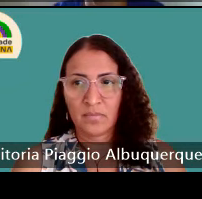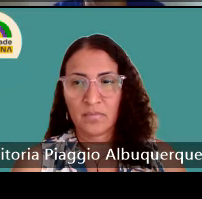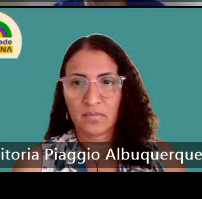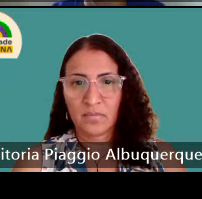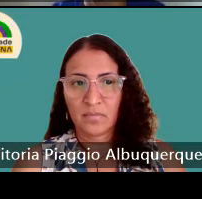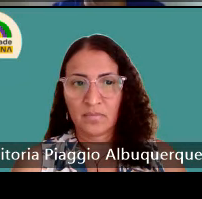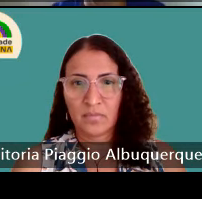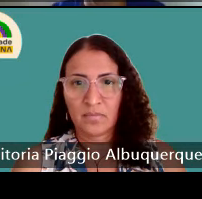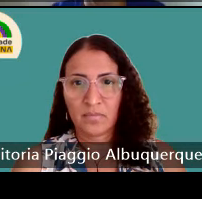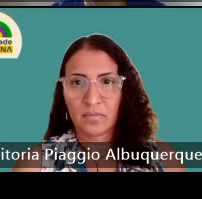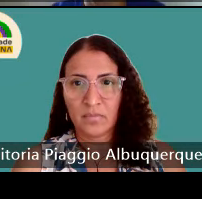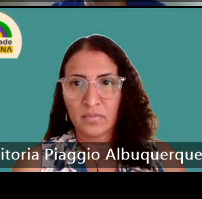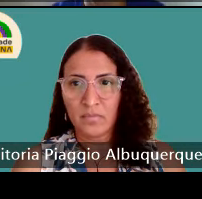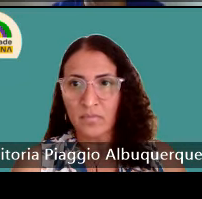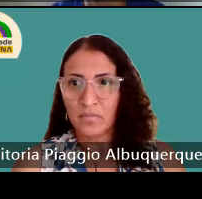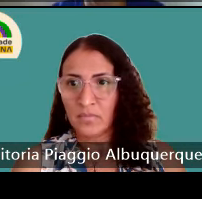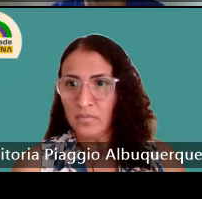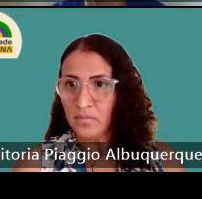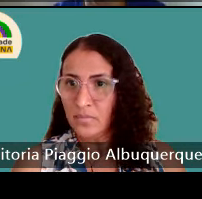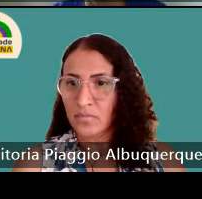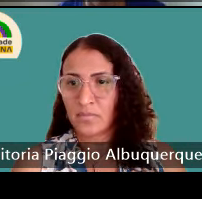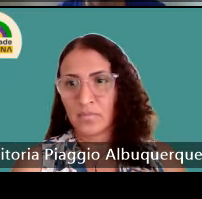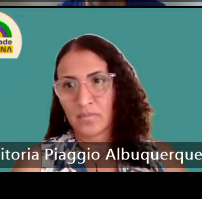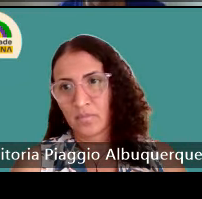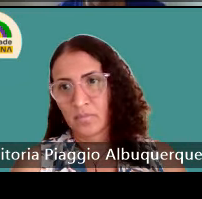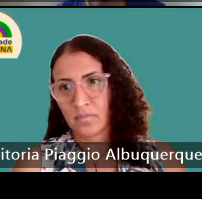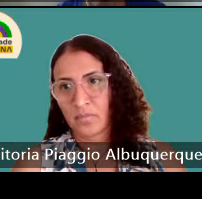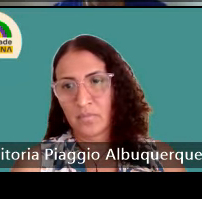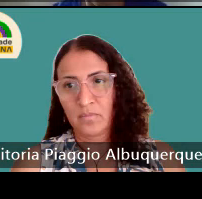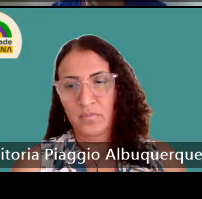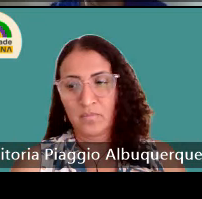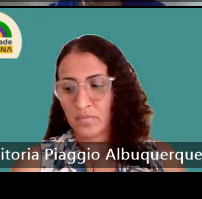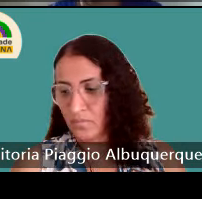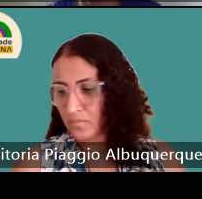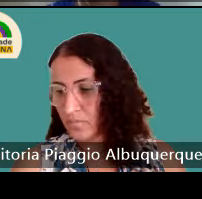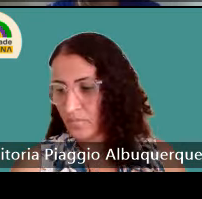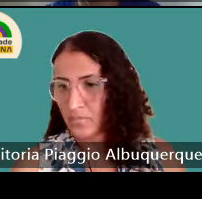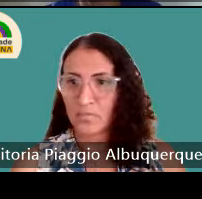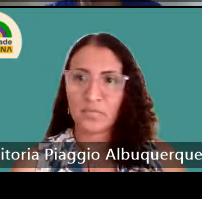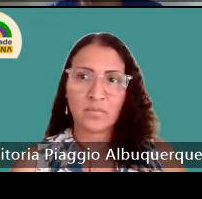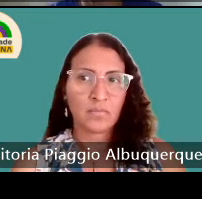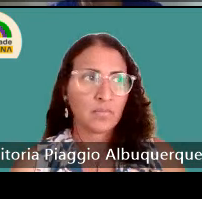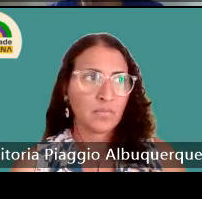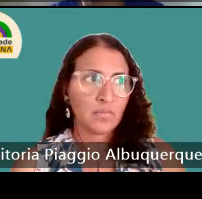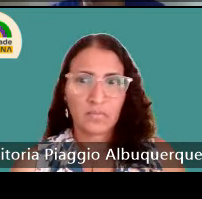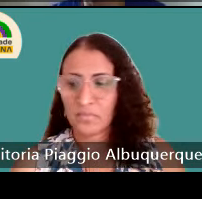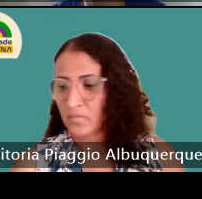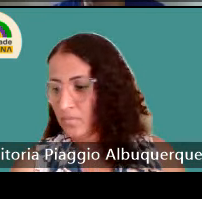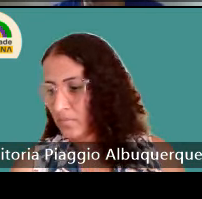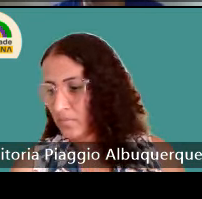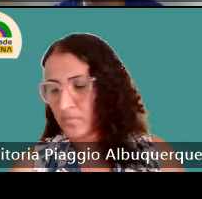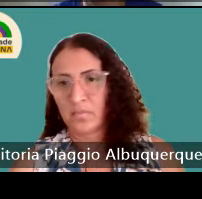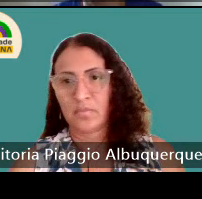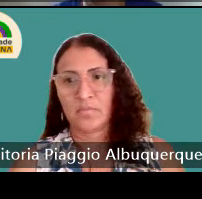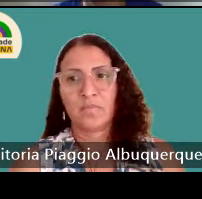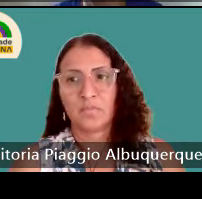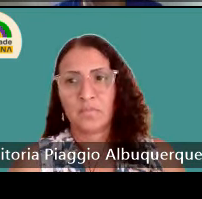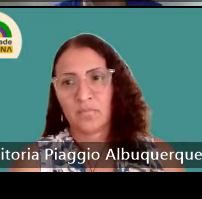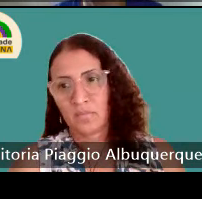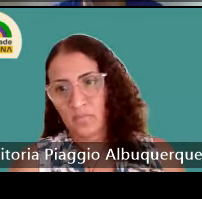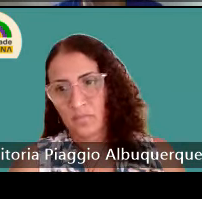instrumentos que eles servem justamente para nos resguardar esse arcabouço ele foi eh primeiro a gente já tem ali aquela aqueles